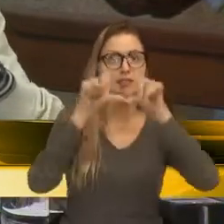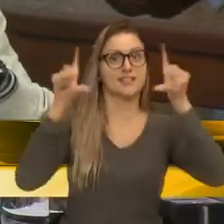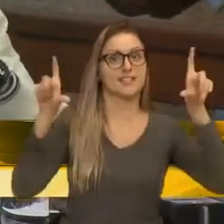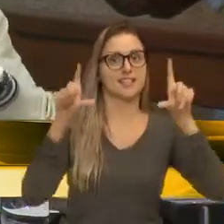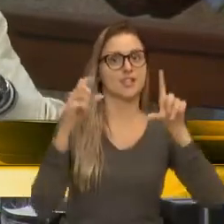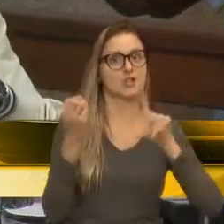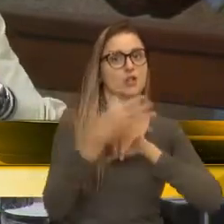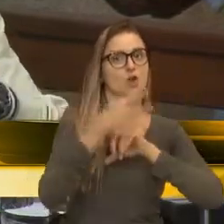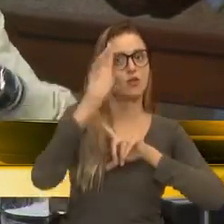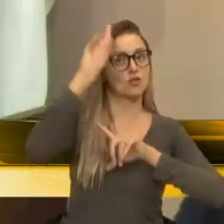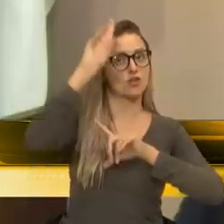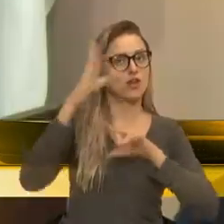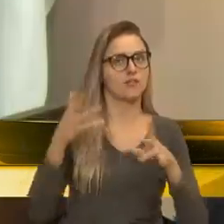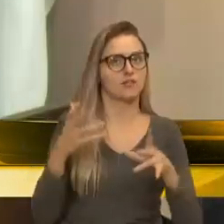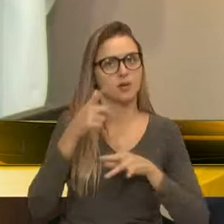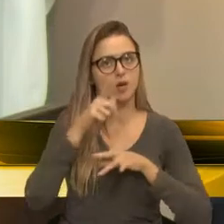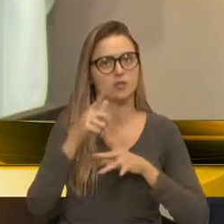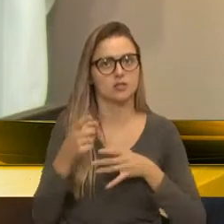pela parte.